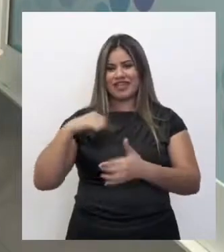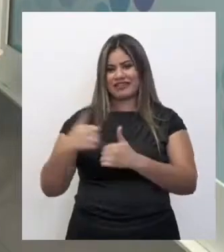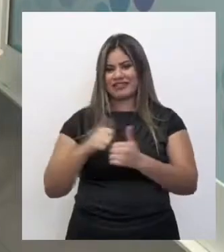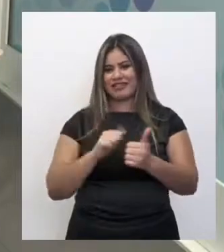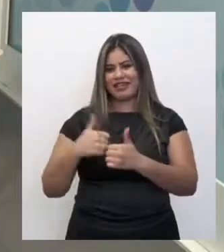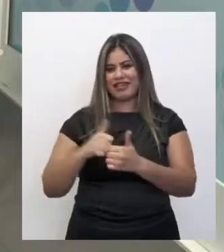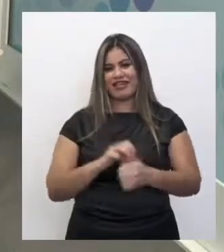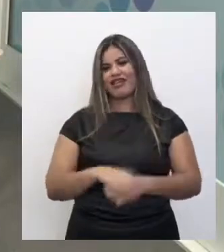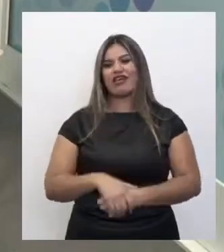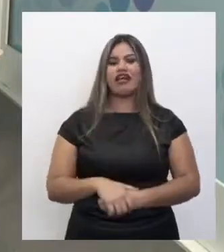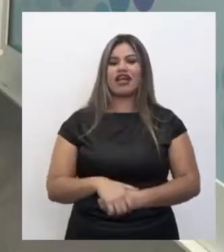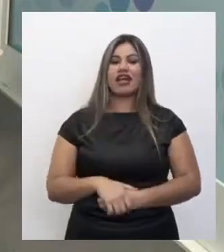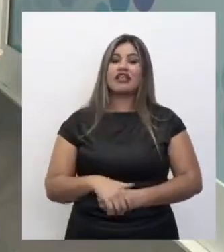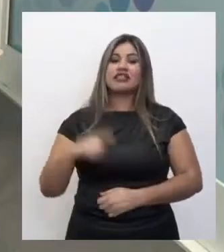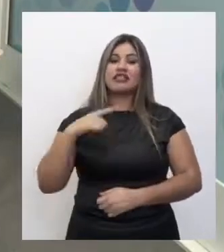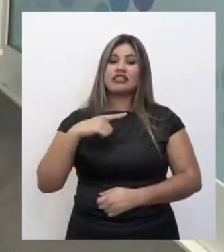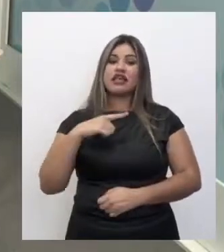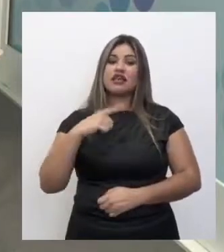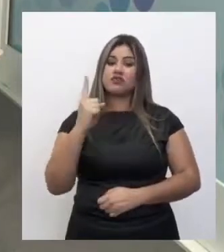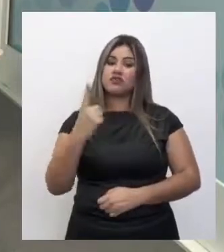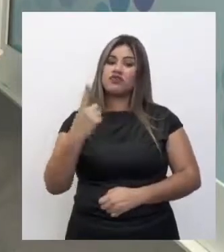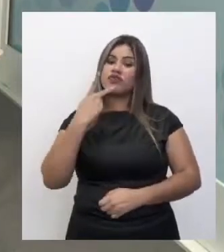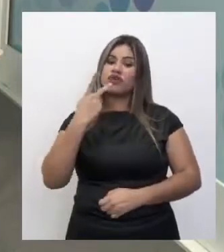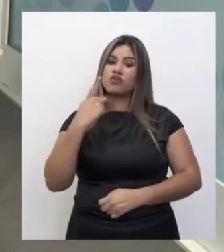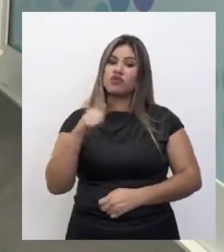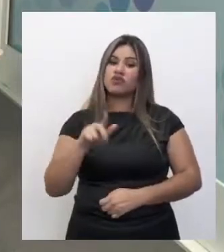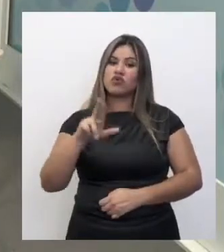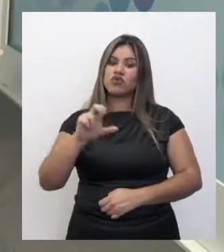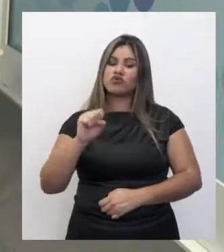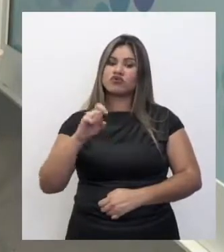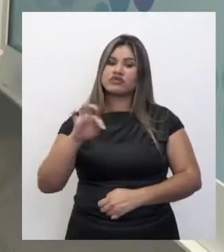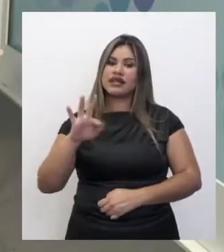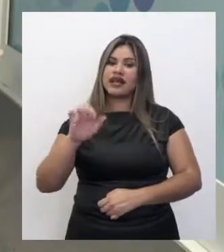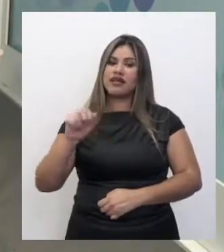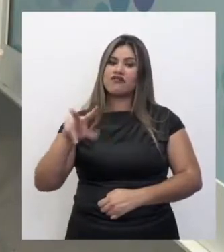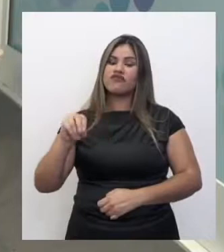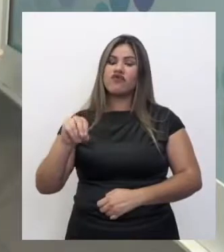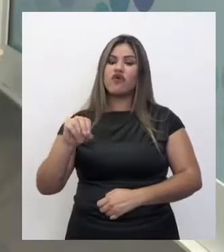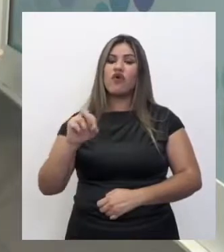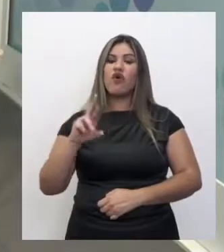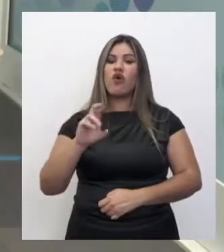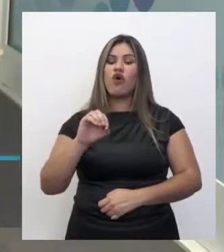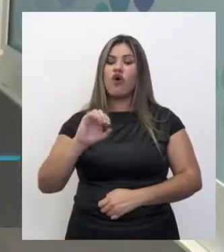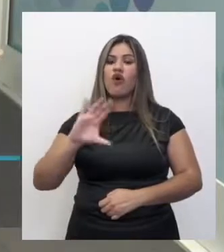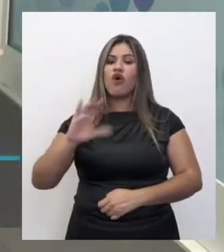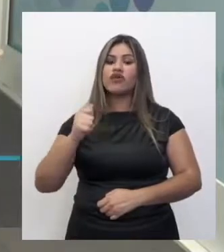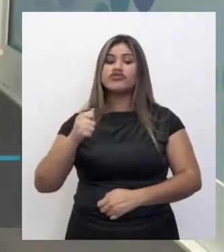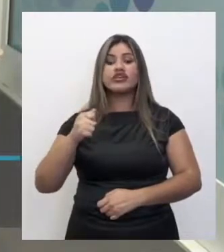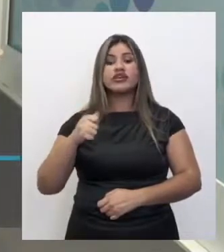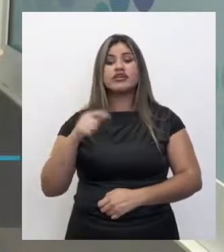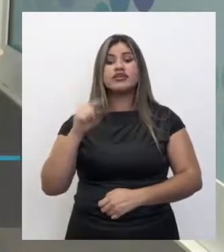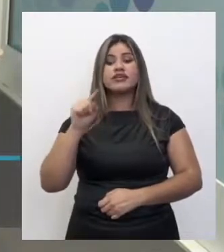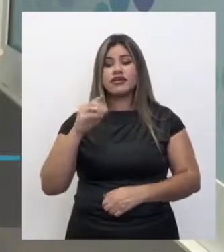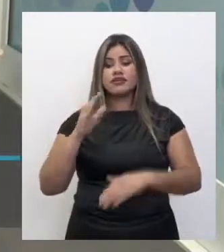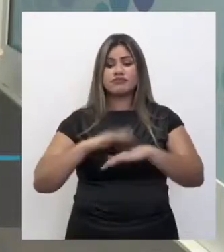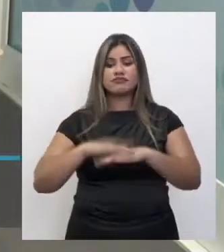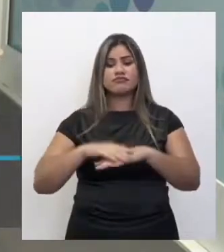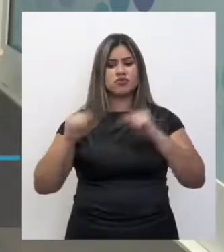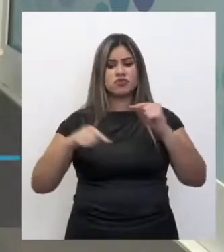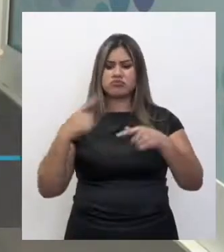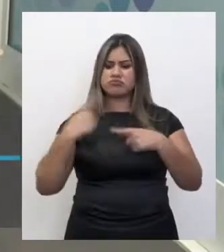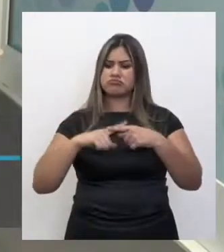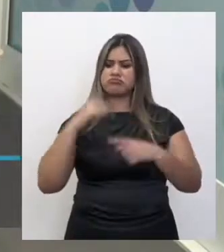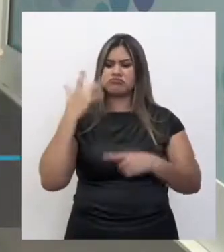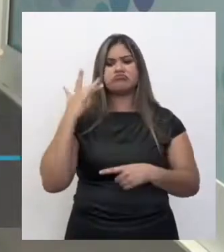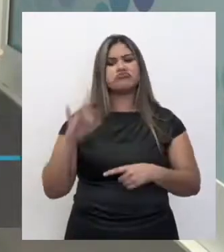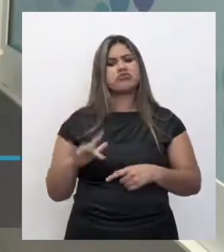que segue o Gustavo Rocha. Ah, é? Gustavo Rocha é blogueiro? E o que ele faz? Você tem que contar pra gente, porque a gente não conhece. A